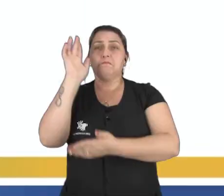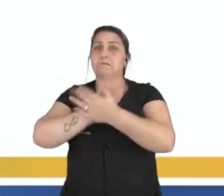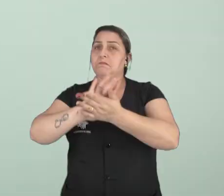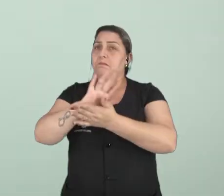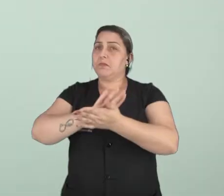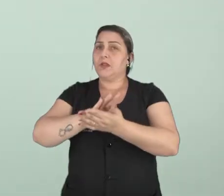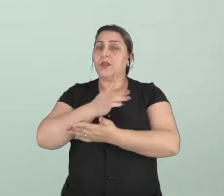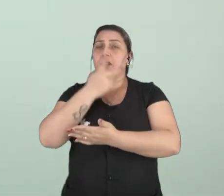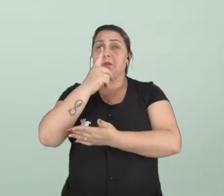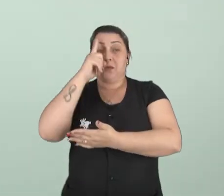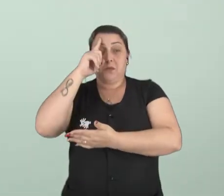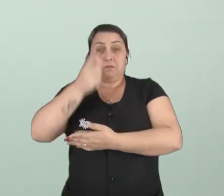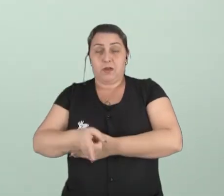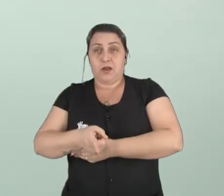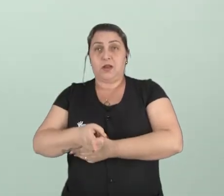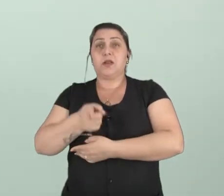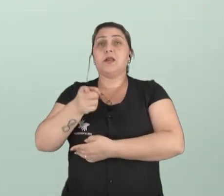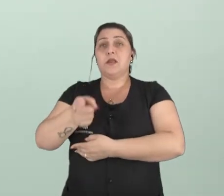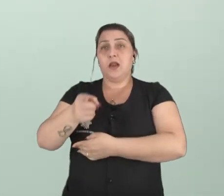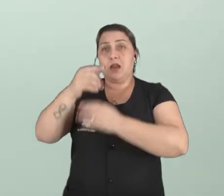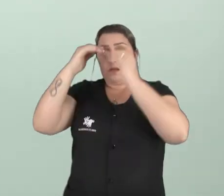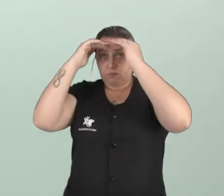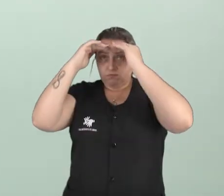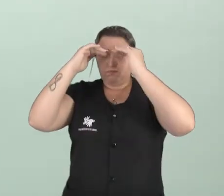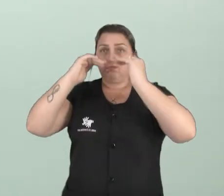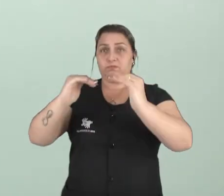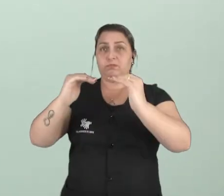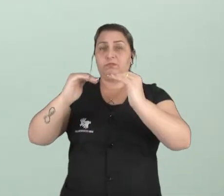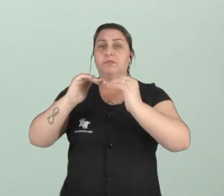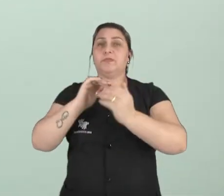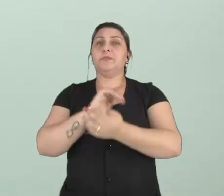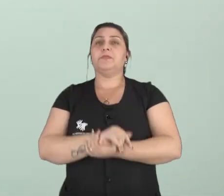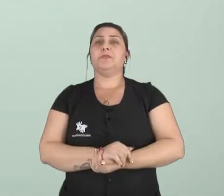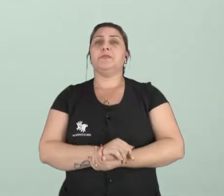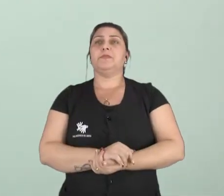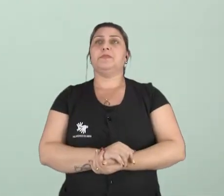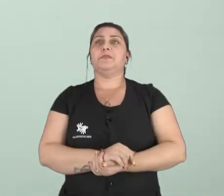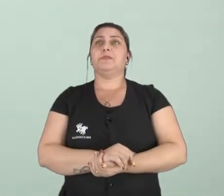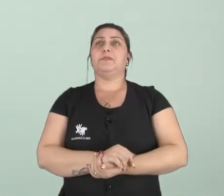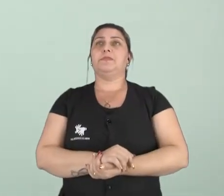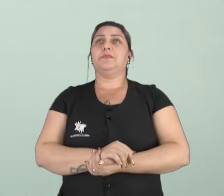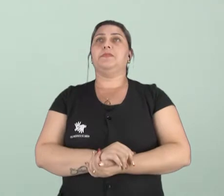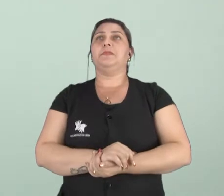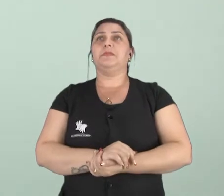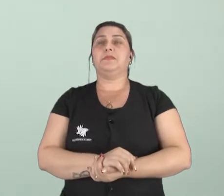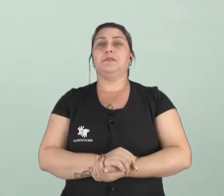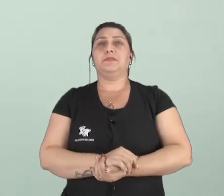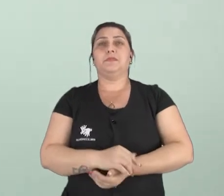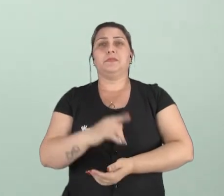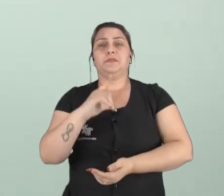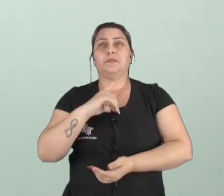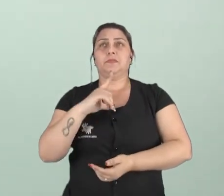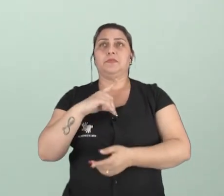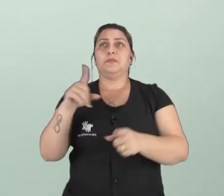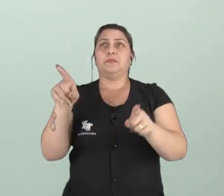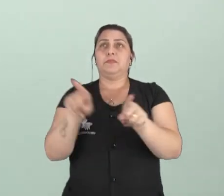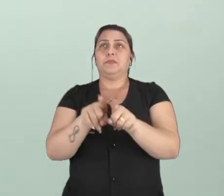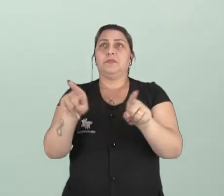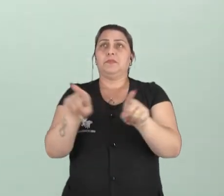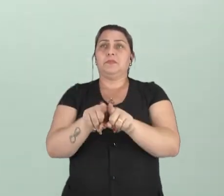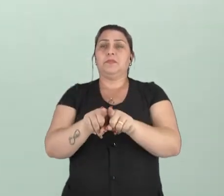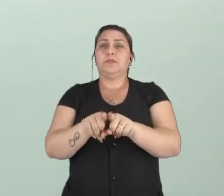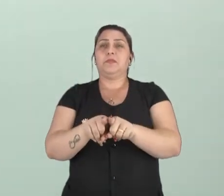as pessoas falassem, ó, você vote, você vai ter que votar nesse aqui, e de fato eles votavam, né, a gente também vai ter aí os